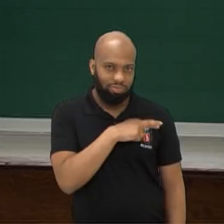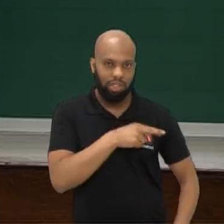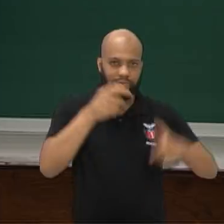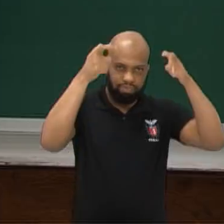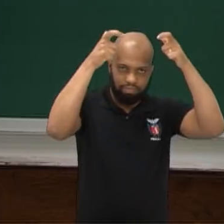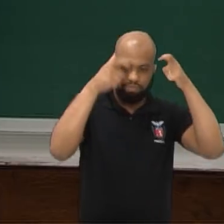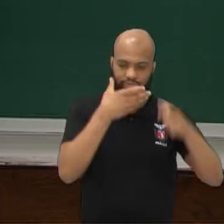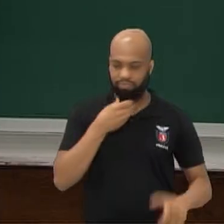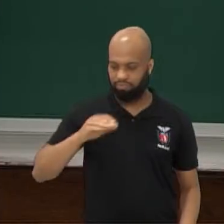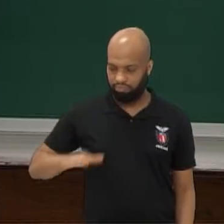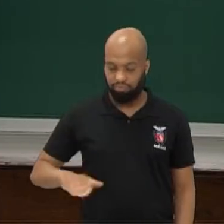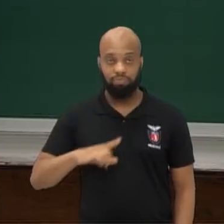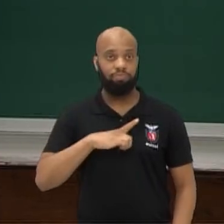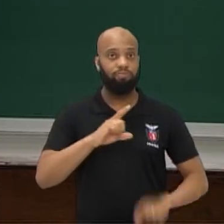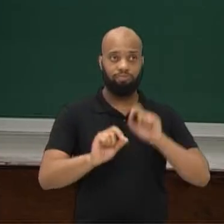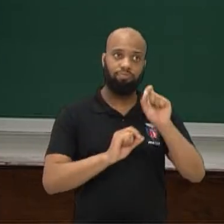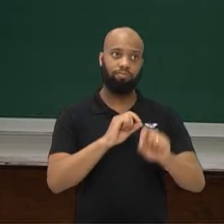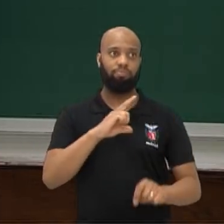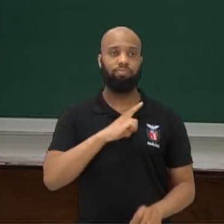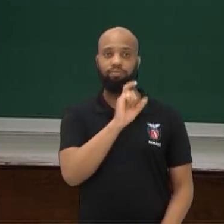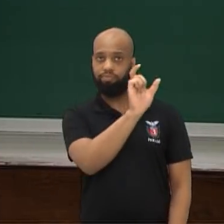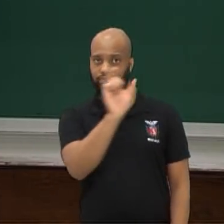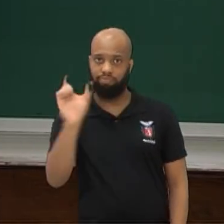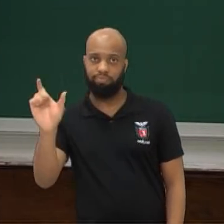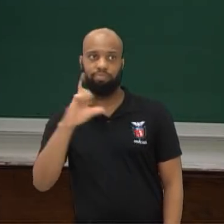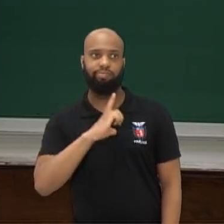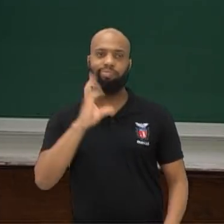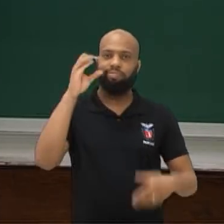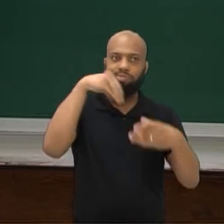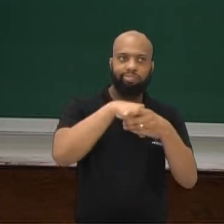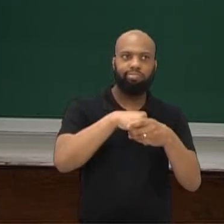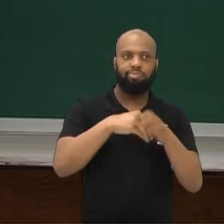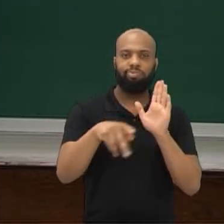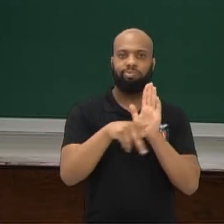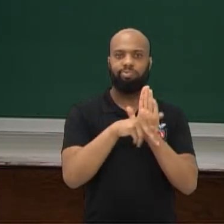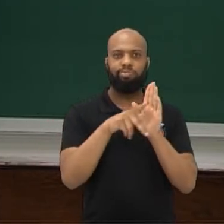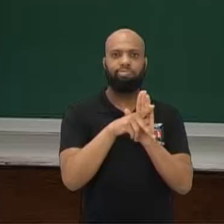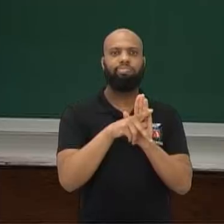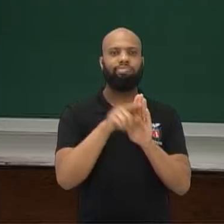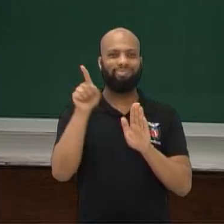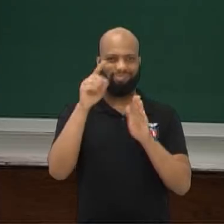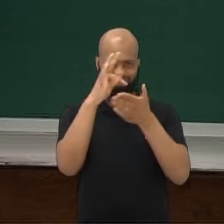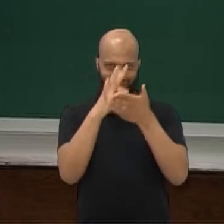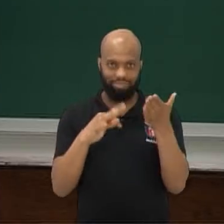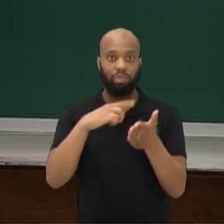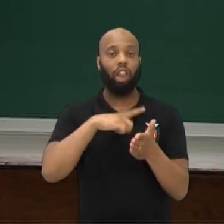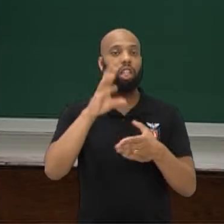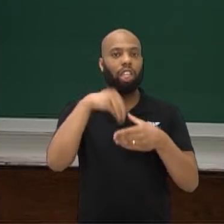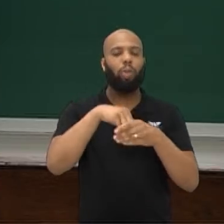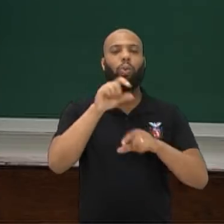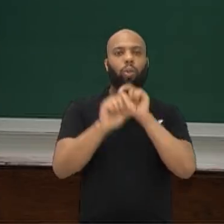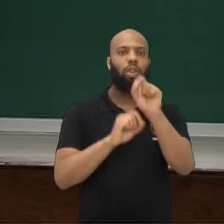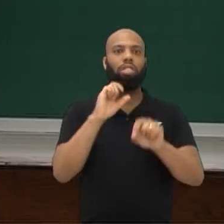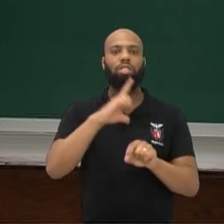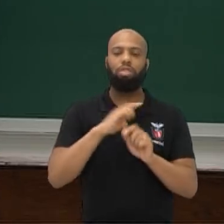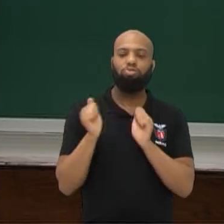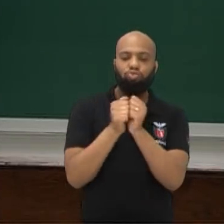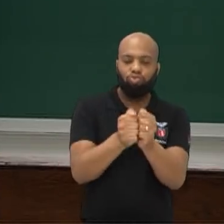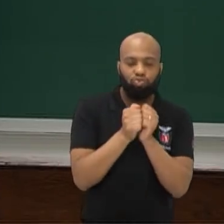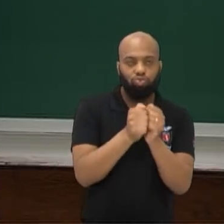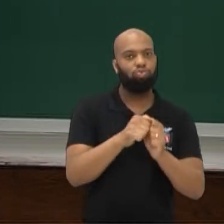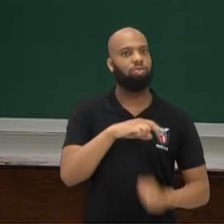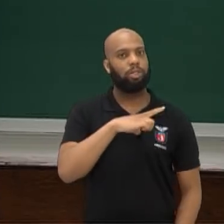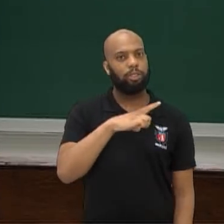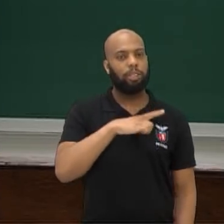Príncipe, né, as seguintes palavras que compõem aqui esse enunciado, elas vêm carregadas